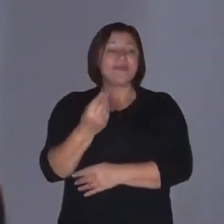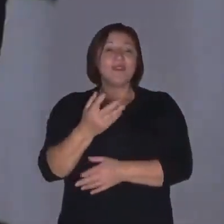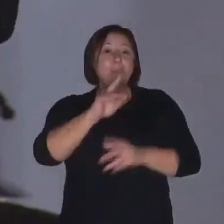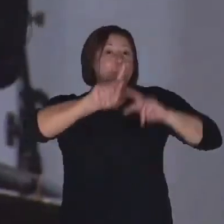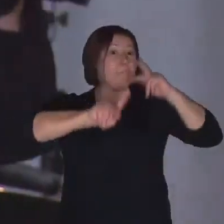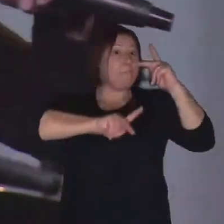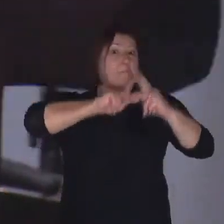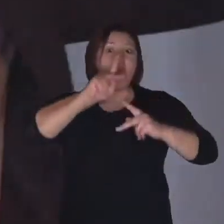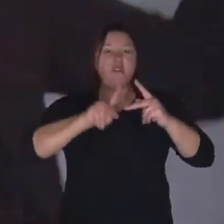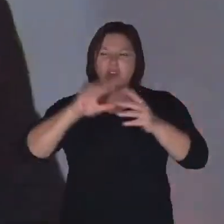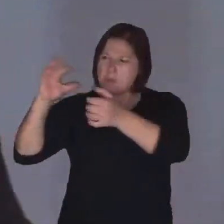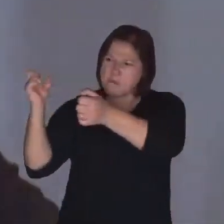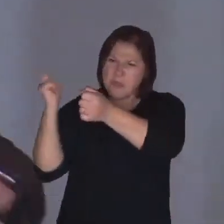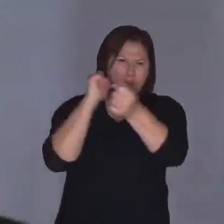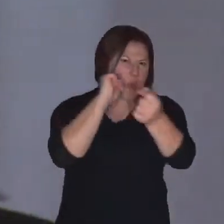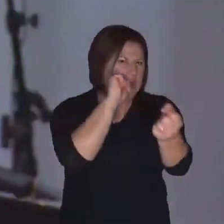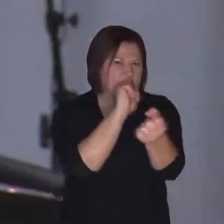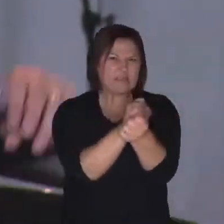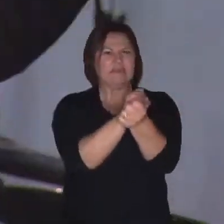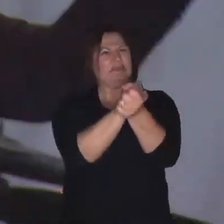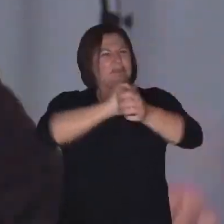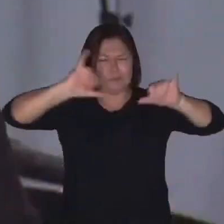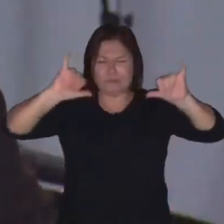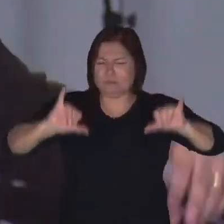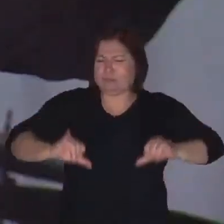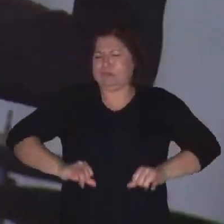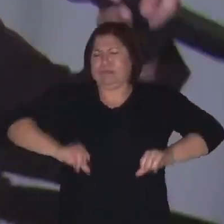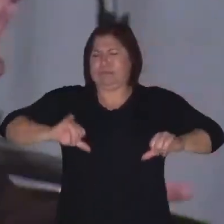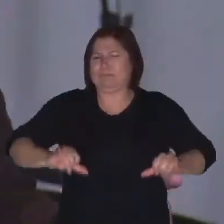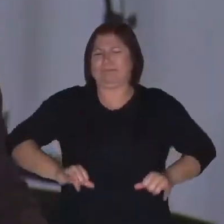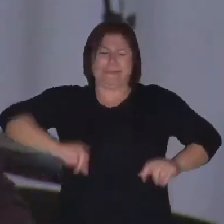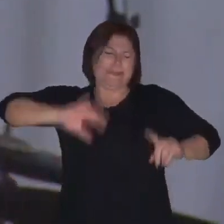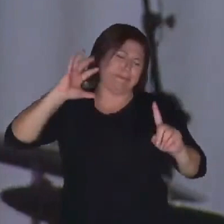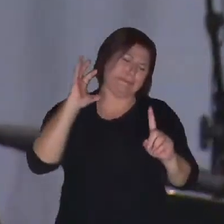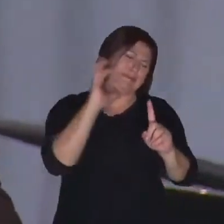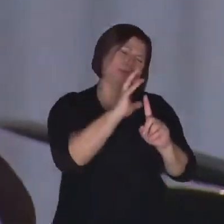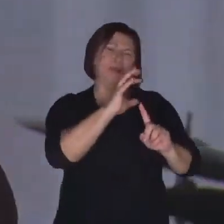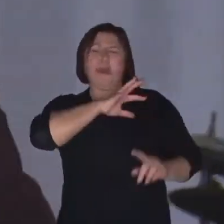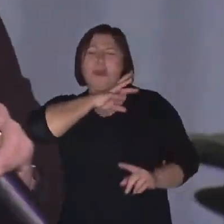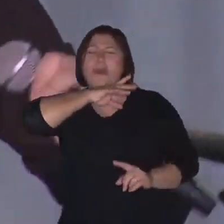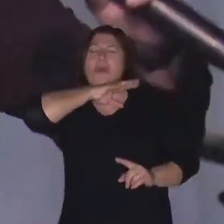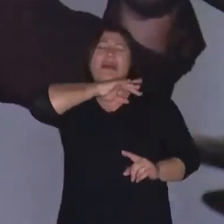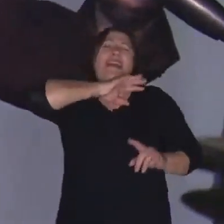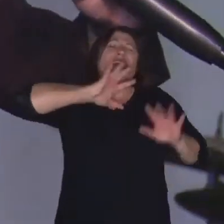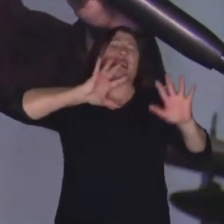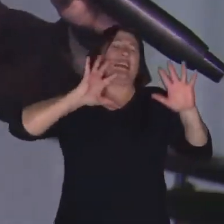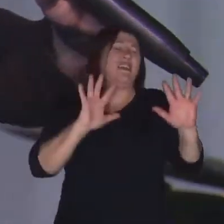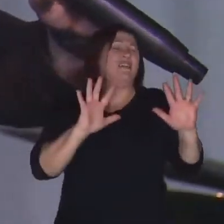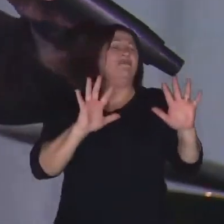Uma cidade, como eu disse, altamente demoníaca, com deuses, com XYZ. Agora Deus está falando,